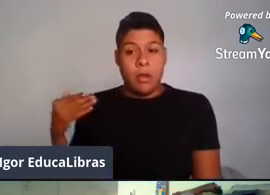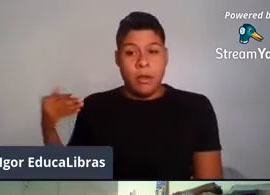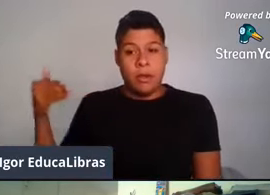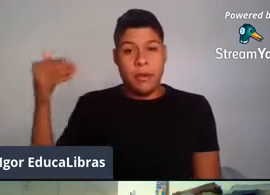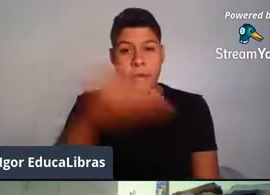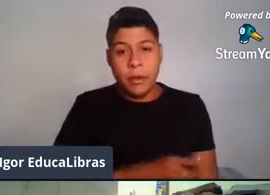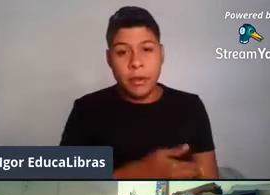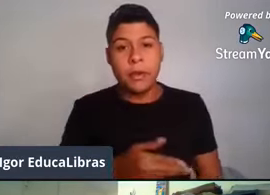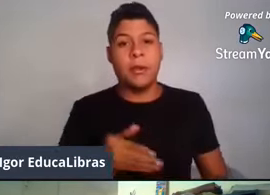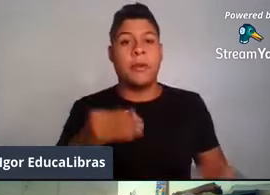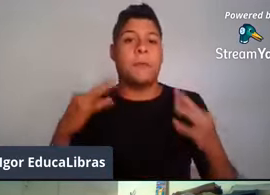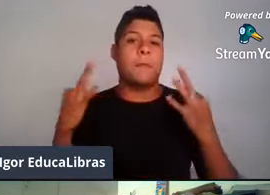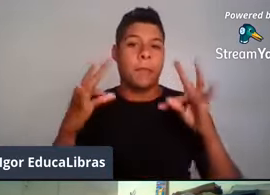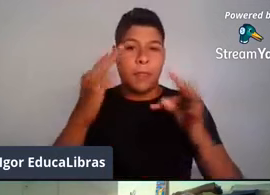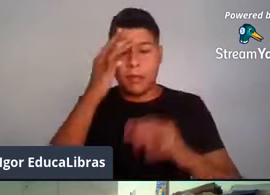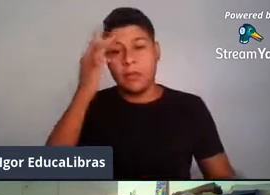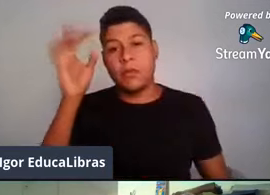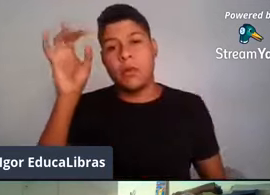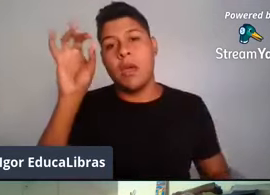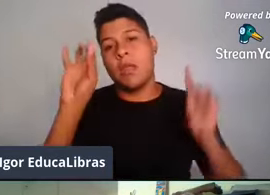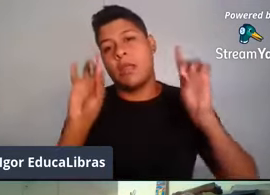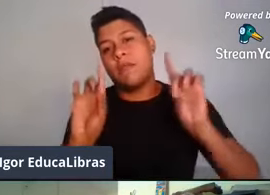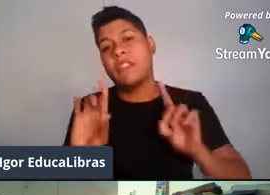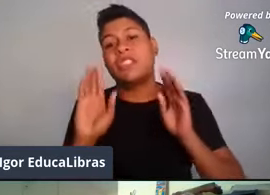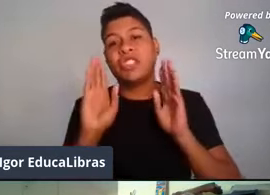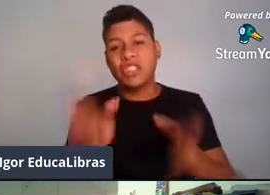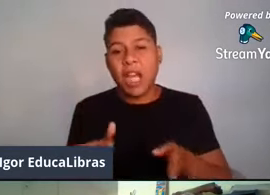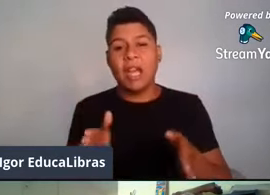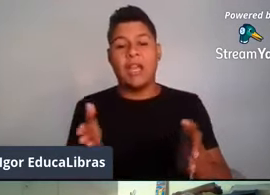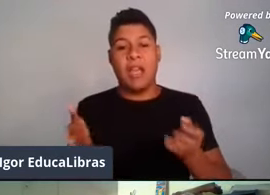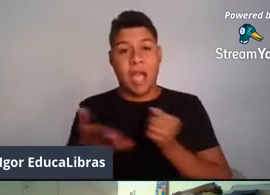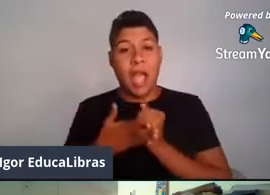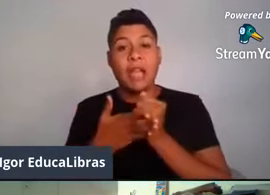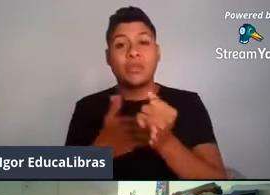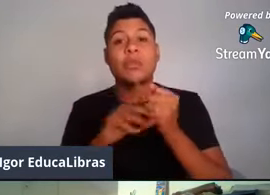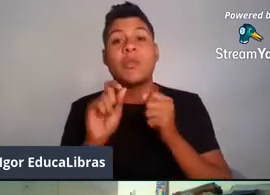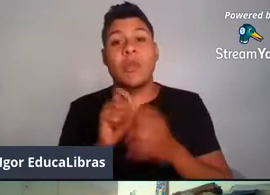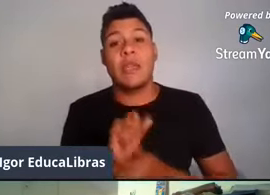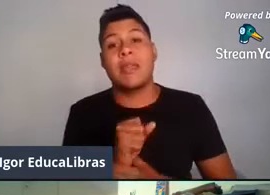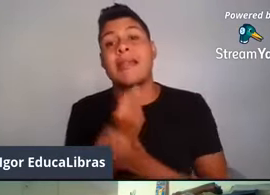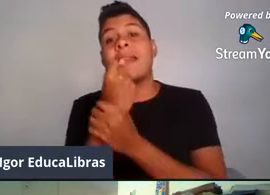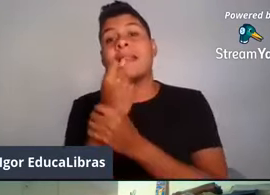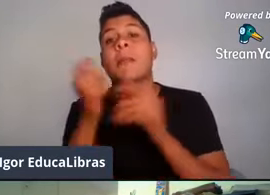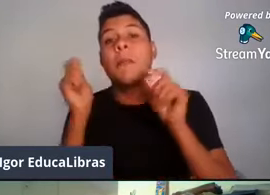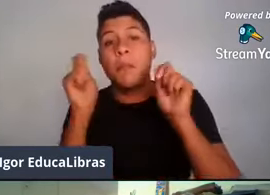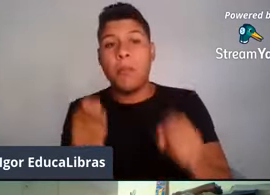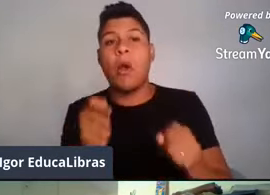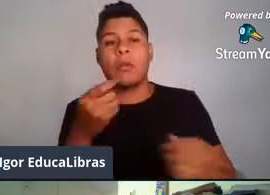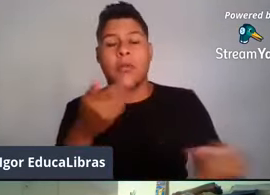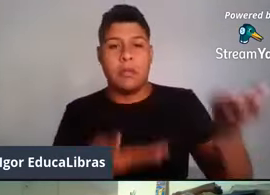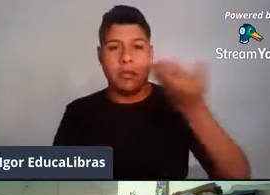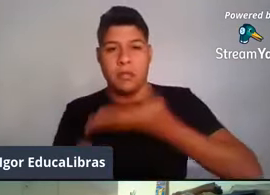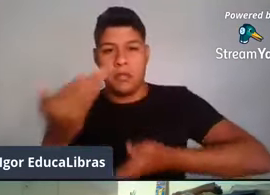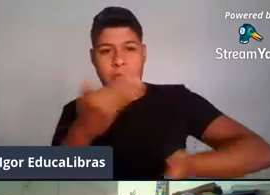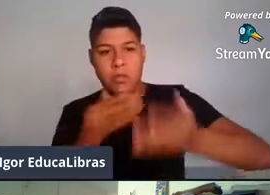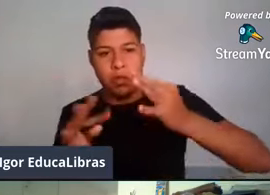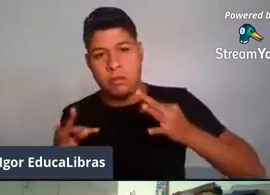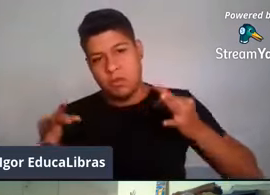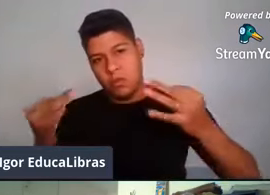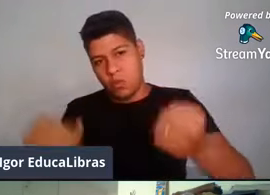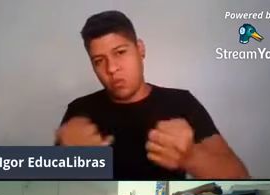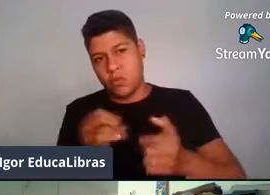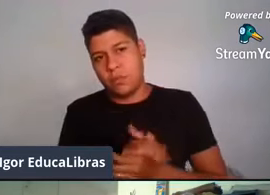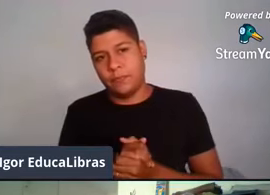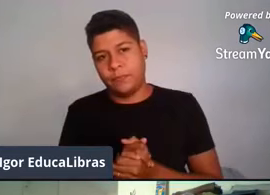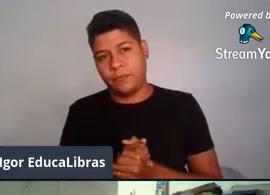com deficiência. E eles já estão trabalhando nisso, de garantir exatamente que possa se valer de tudo isso,